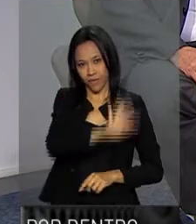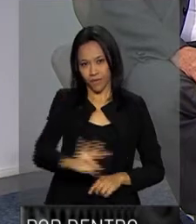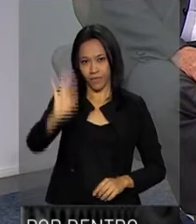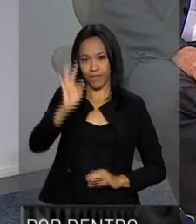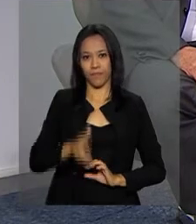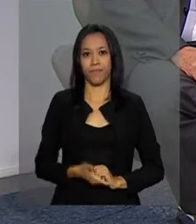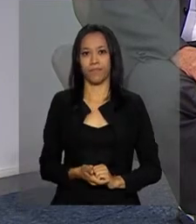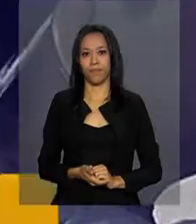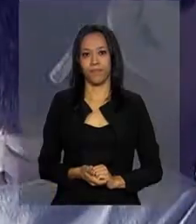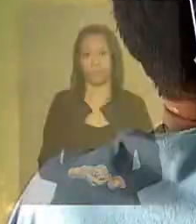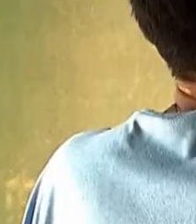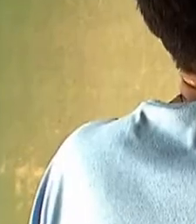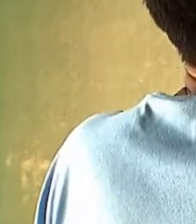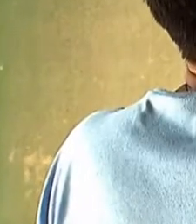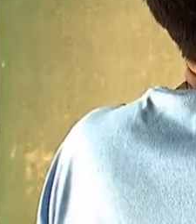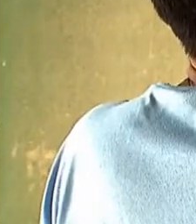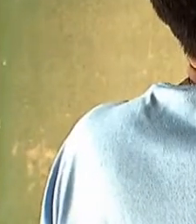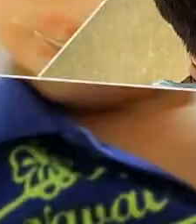federal